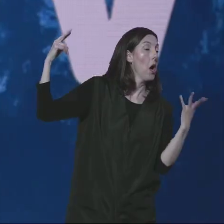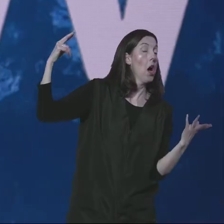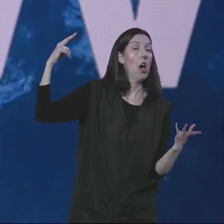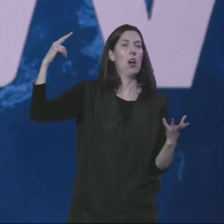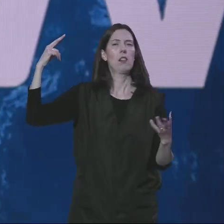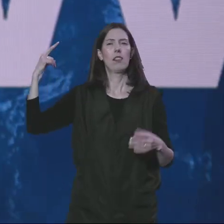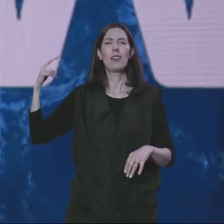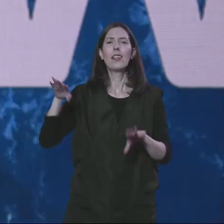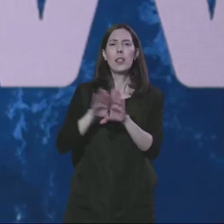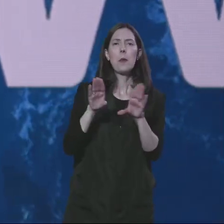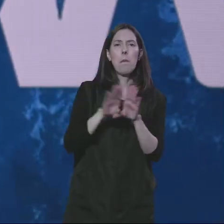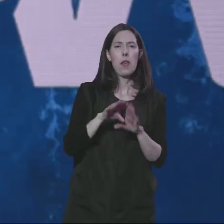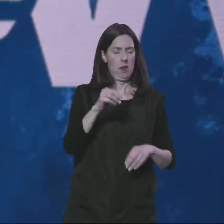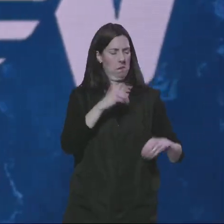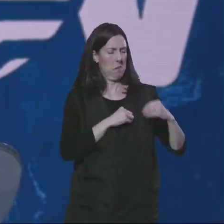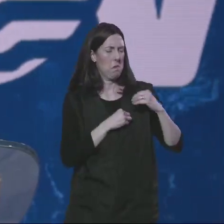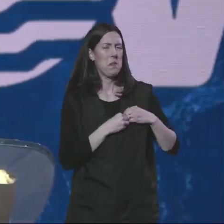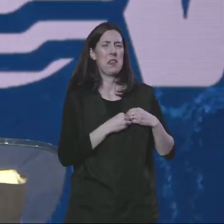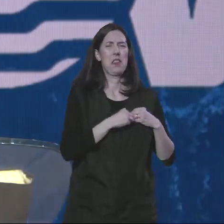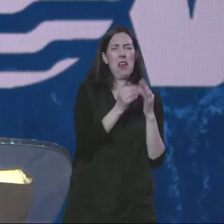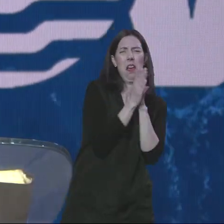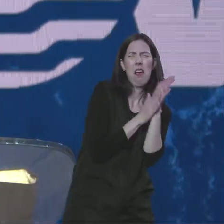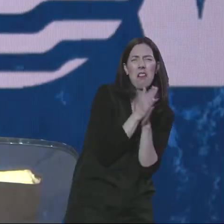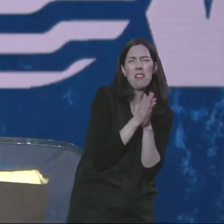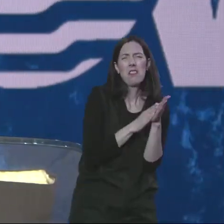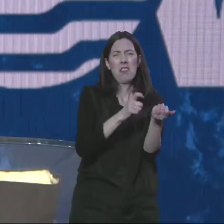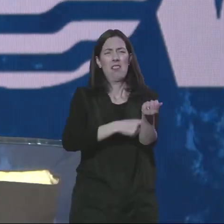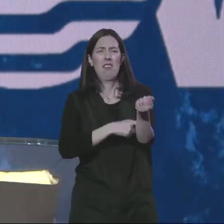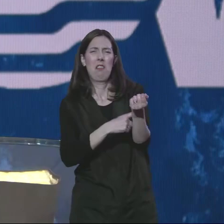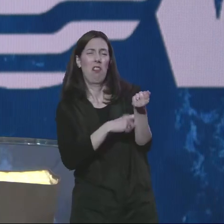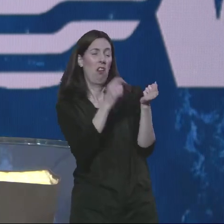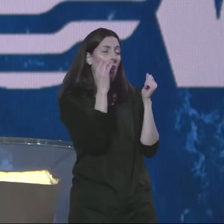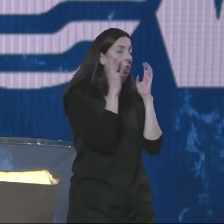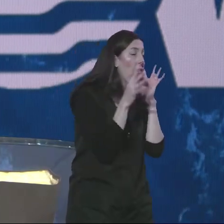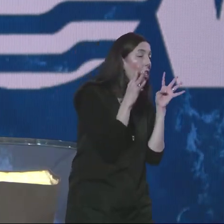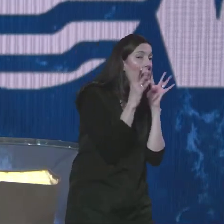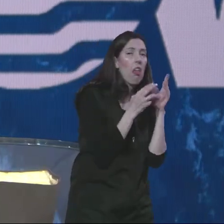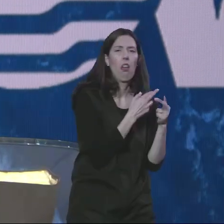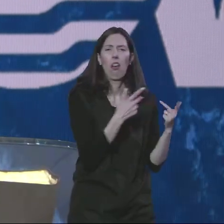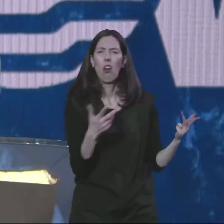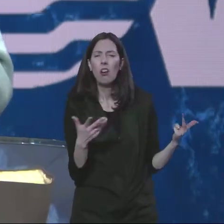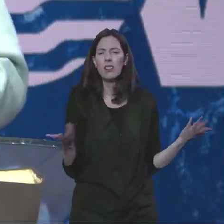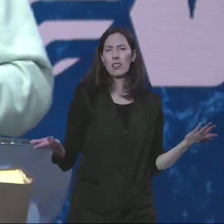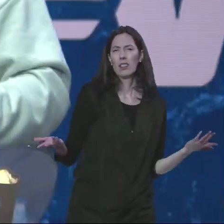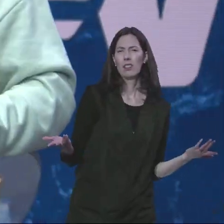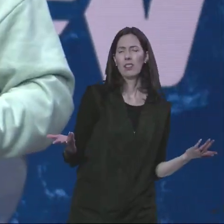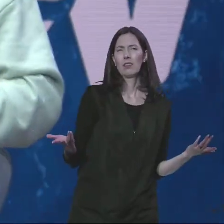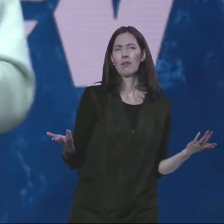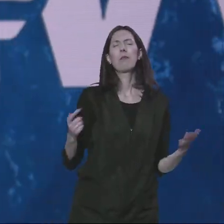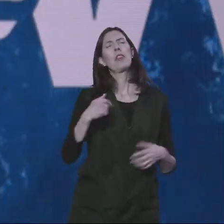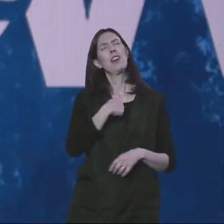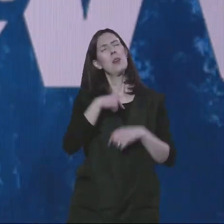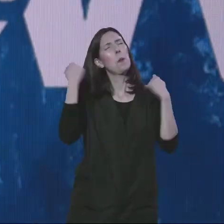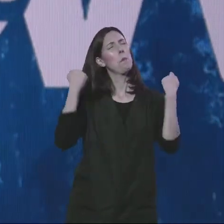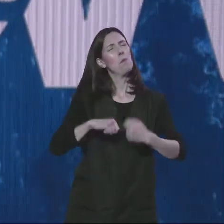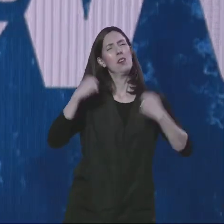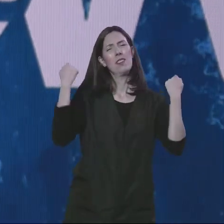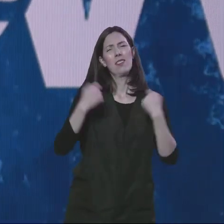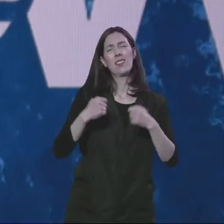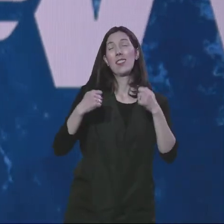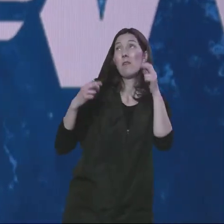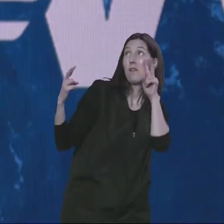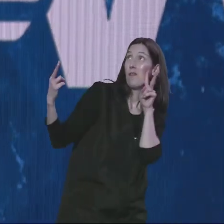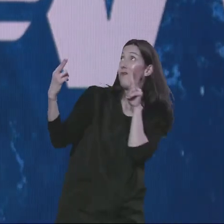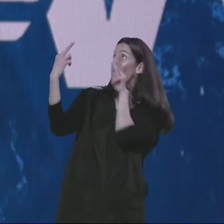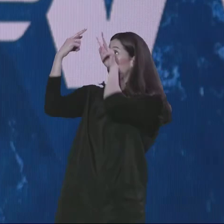os pecados, a ansiedade, as distrações. E aí eu comecei a perceber que eu precisava olhar